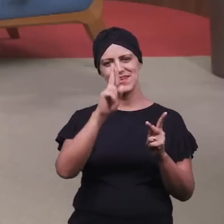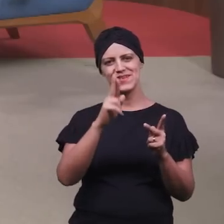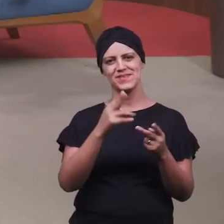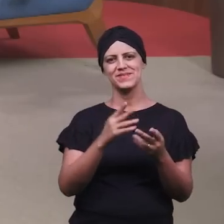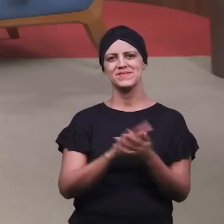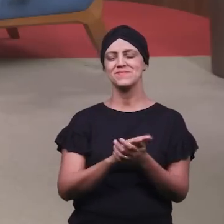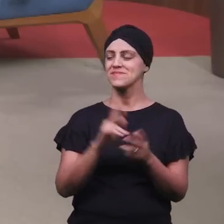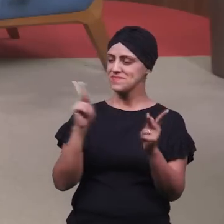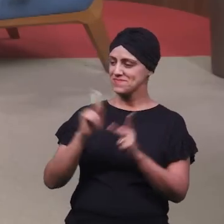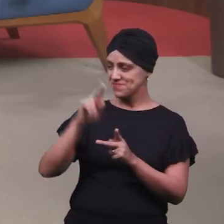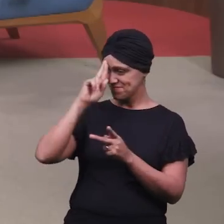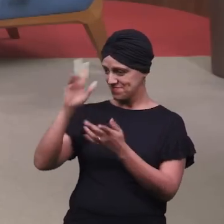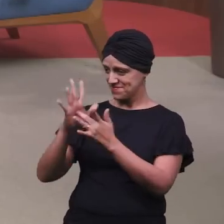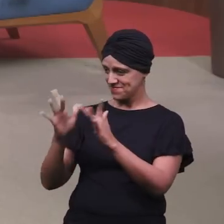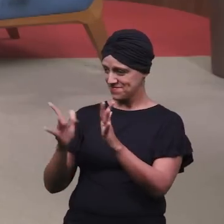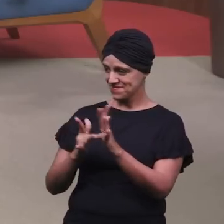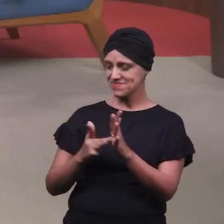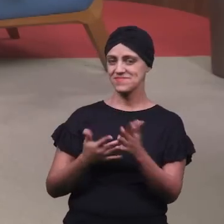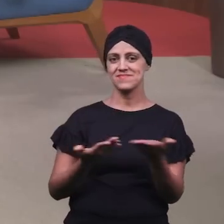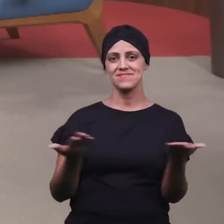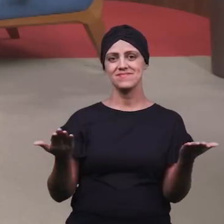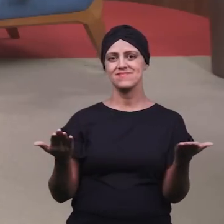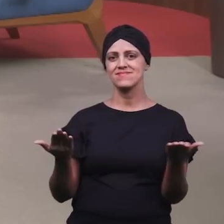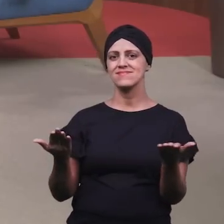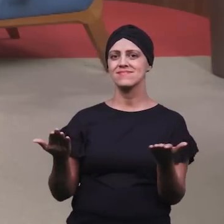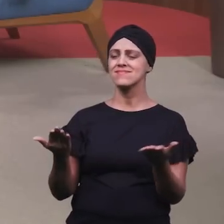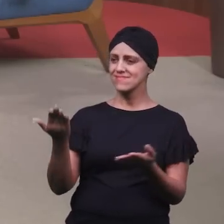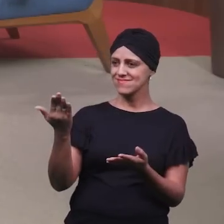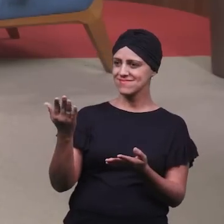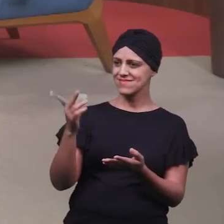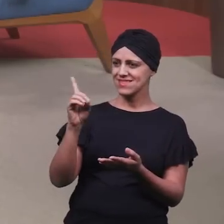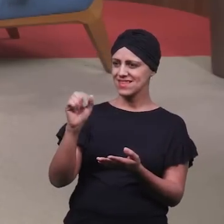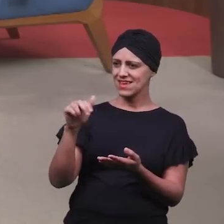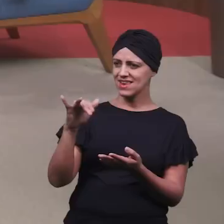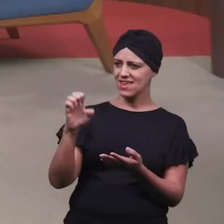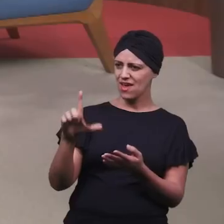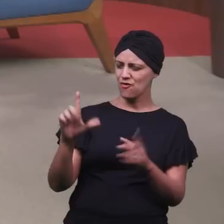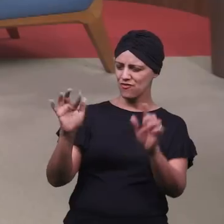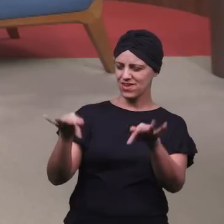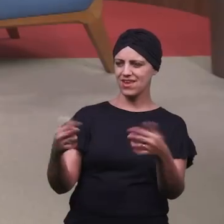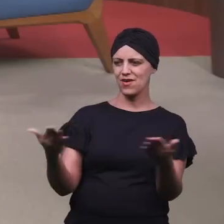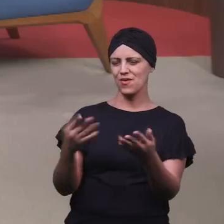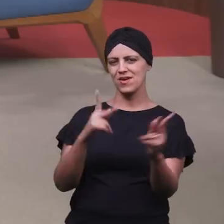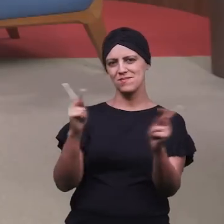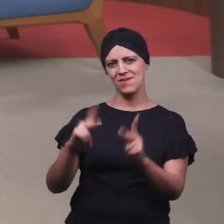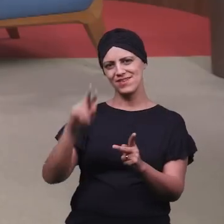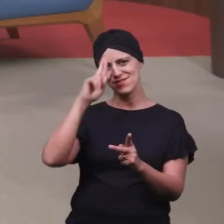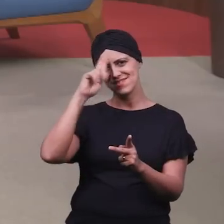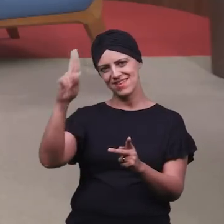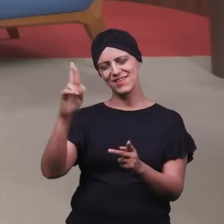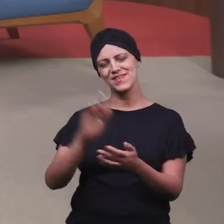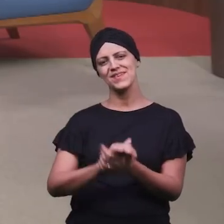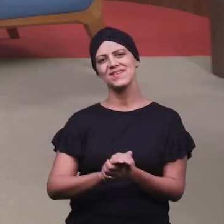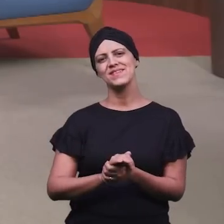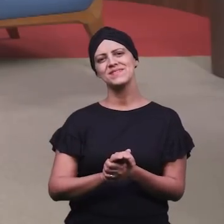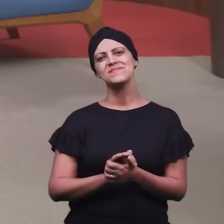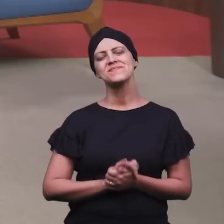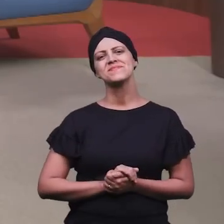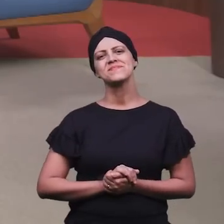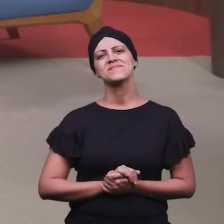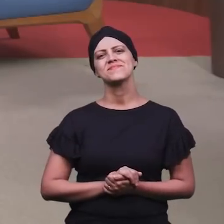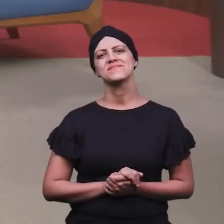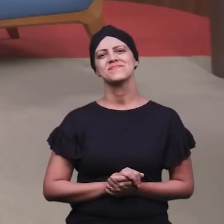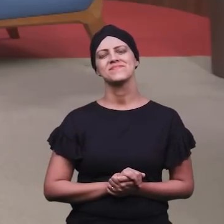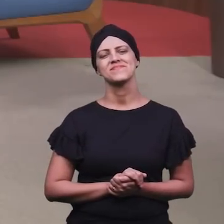dado. Paz, Senhor, Bravin. A paz do Senhor Jesus, pastor Daniel, a paz do Senhor. Daniel, mais uma vez chegamos ao final. Amém. Paz do